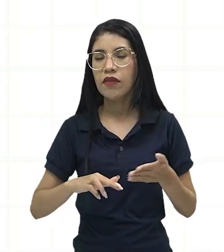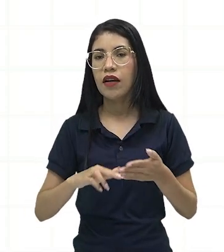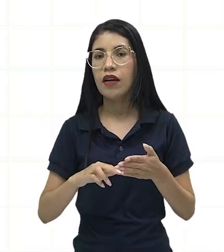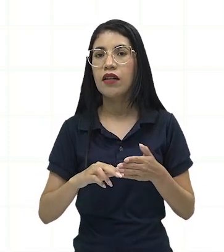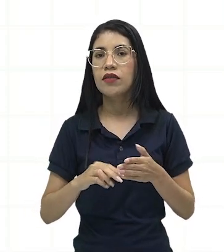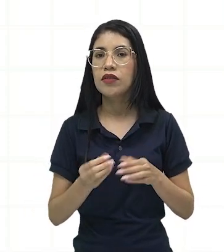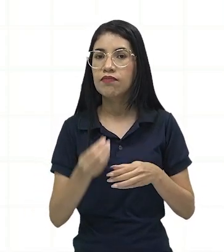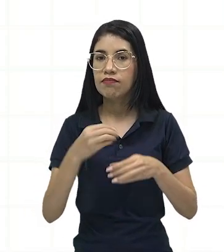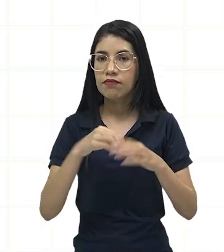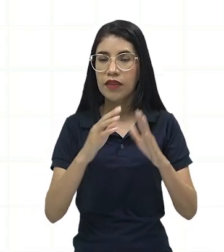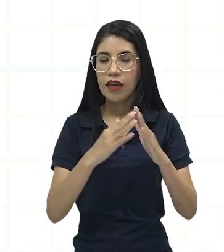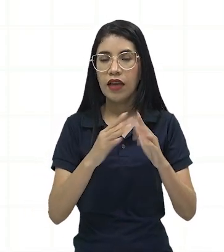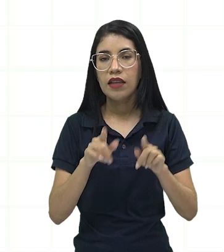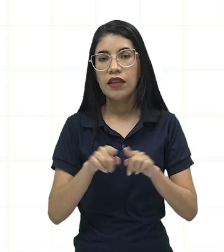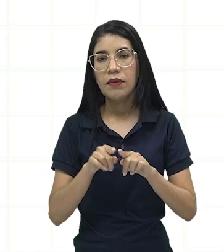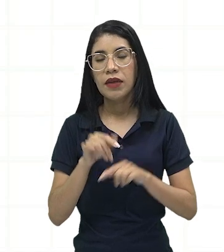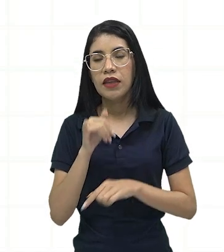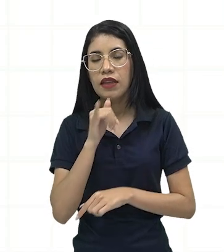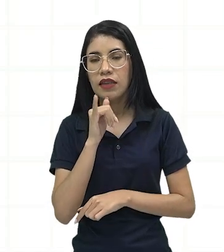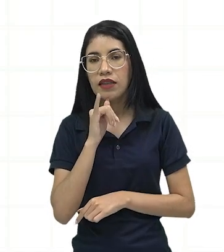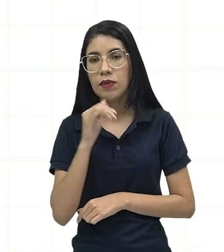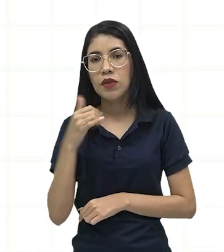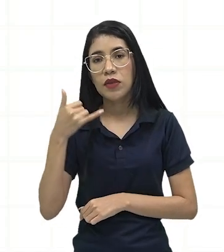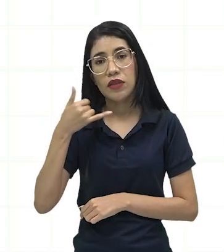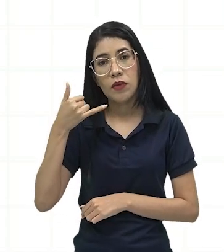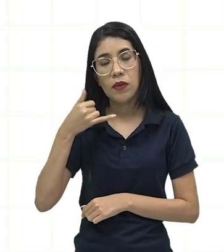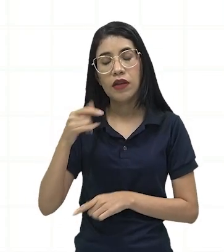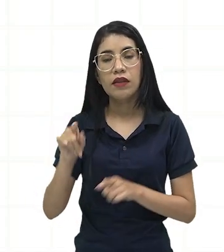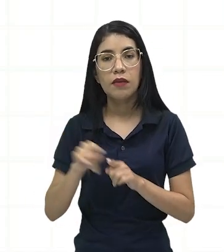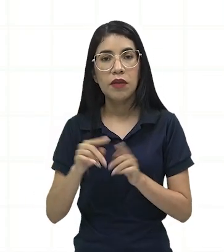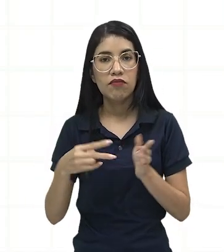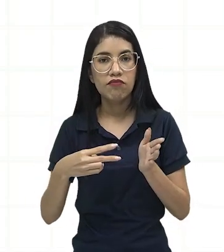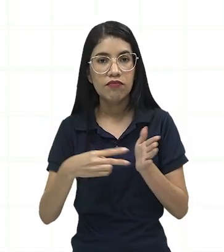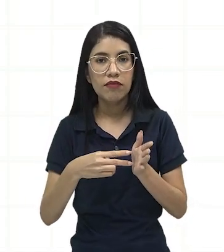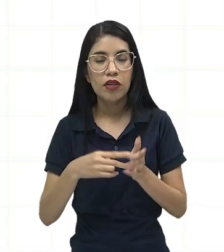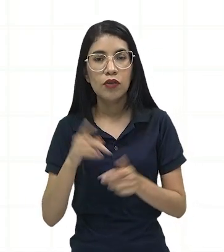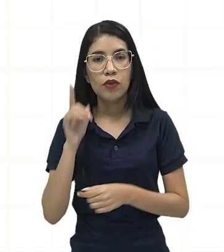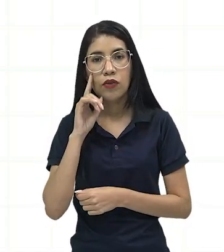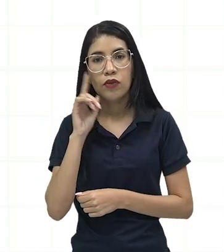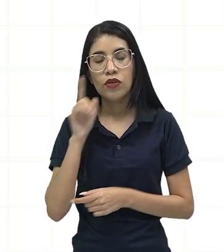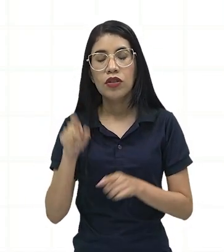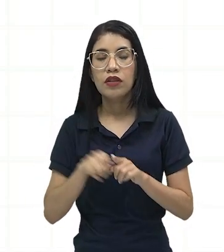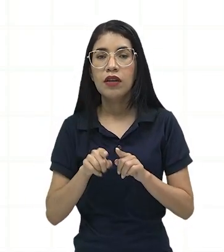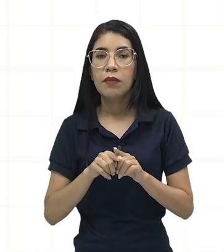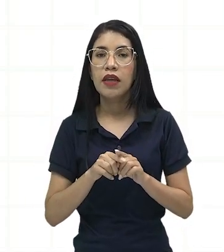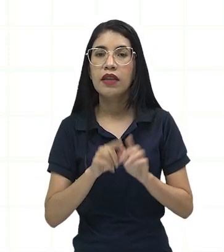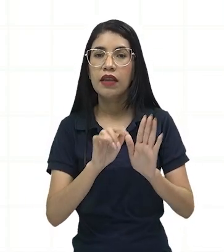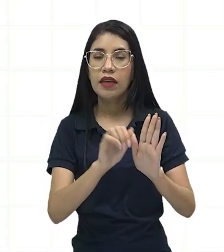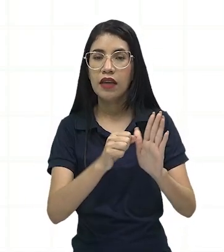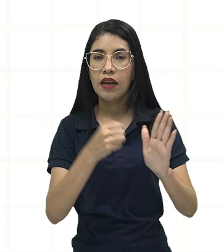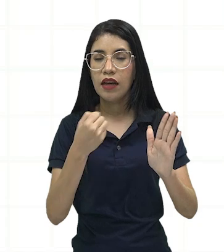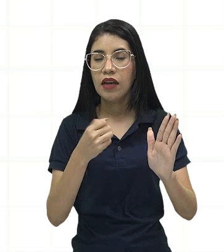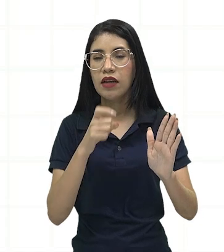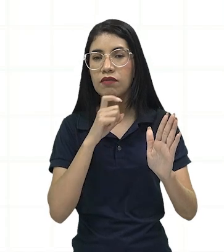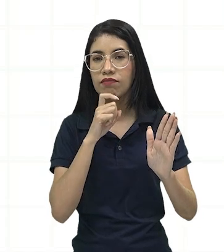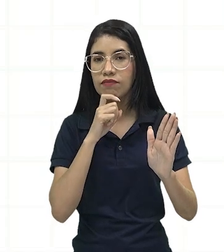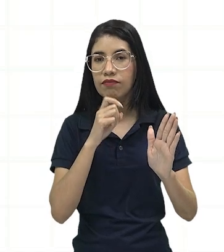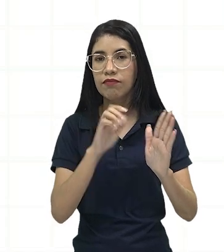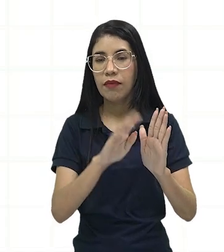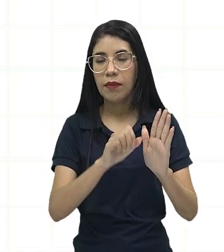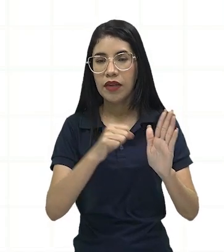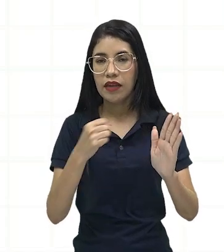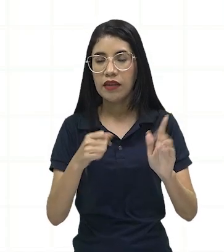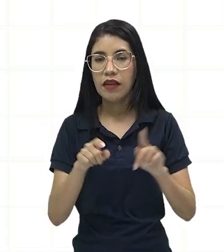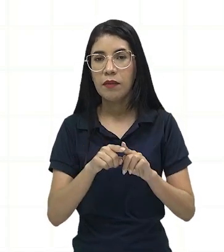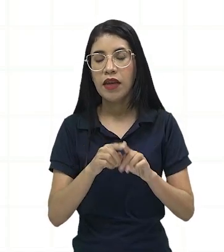gente? Você tem aí o seu celular que você vai carregar diariamente, você tem a geladeira, você tem aí algumas casas,